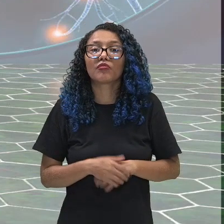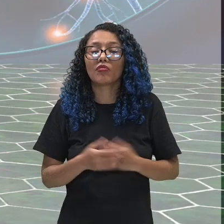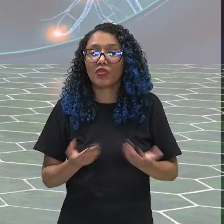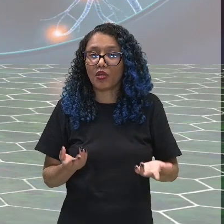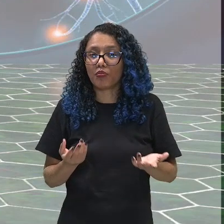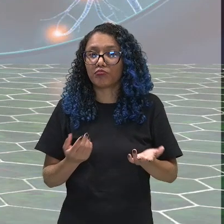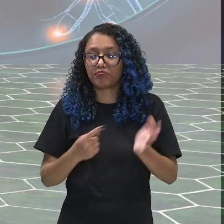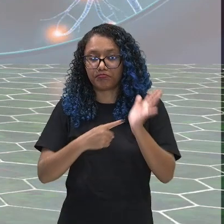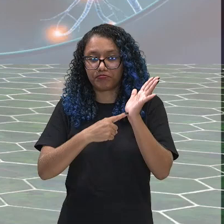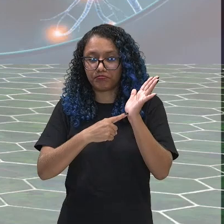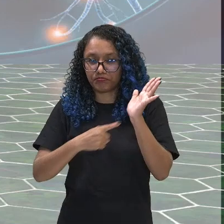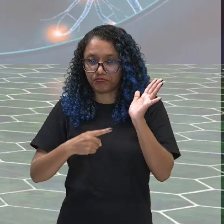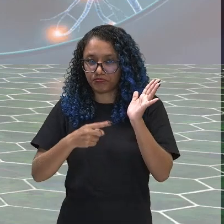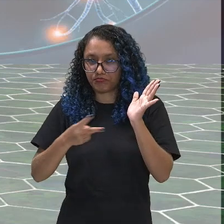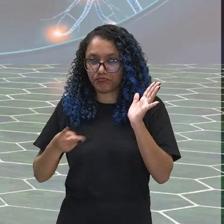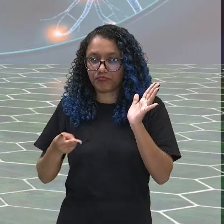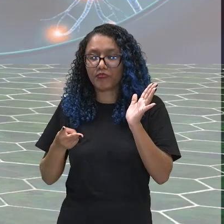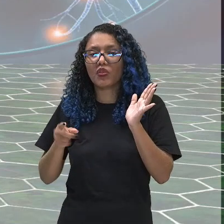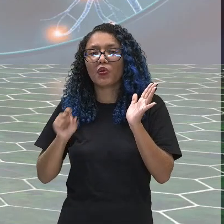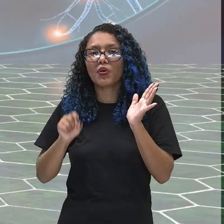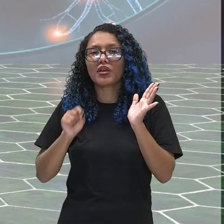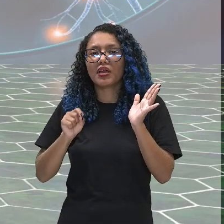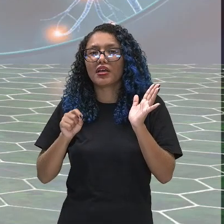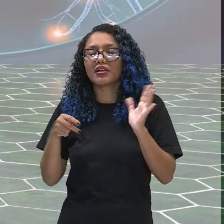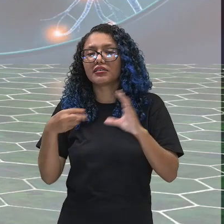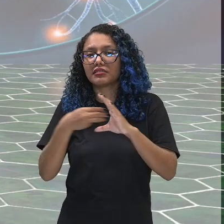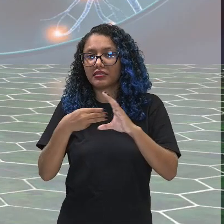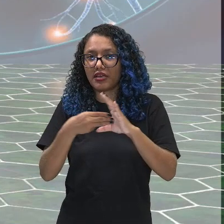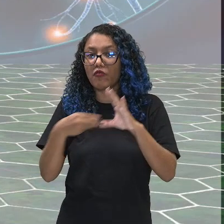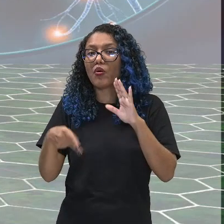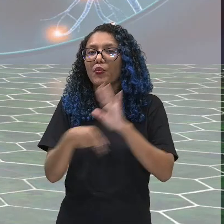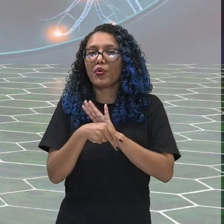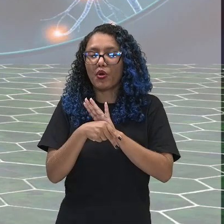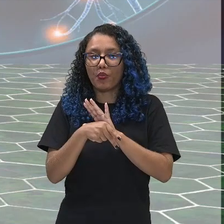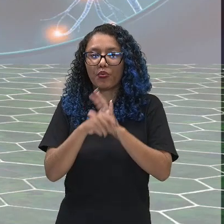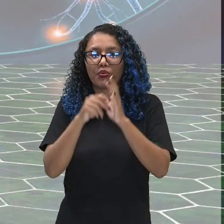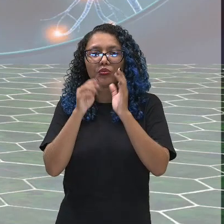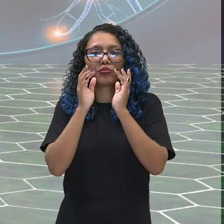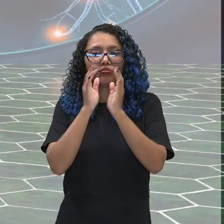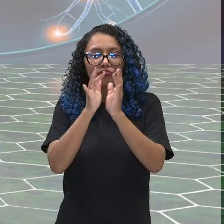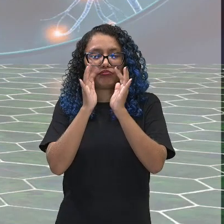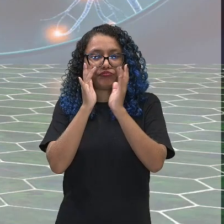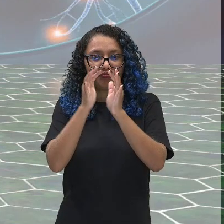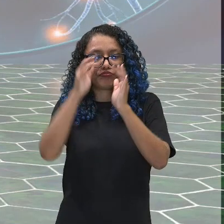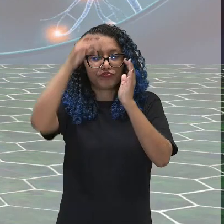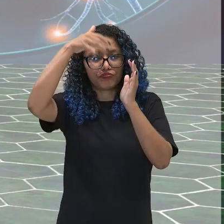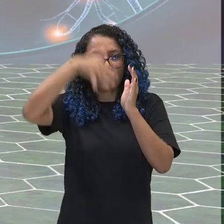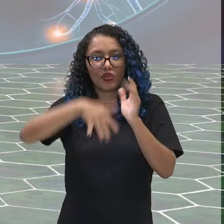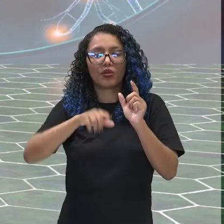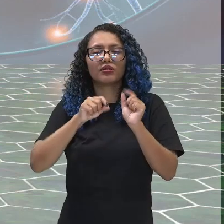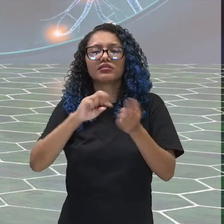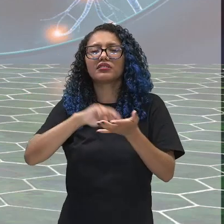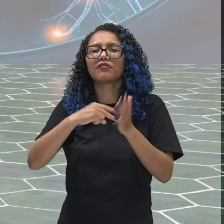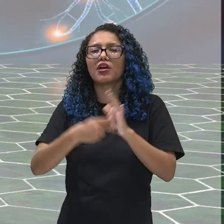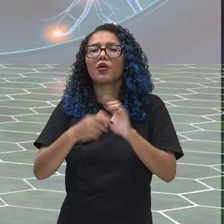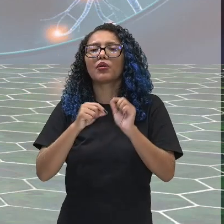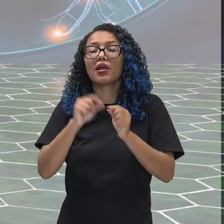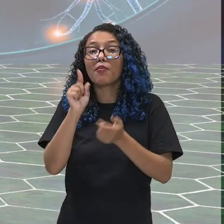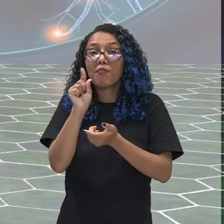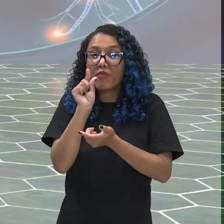tecido nervoso, então nós já temos ali que é a menor unidade que forma o